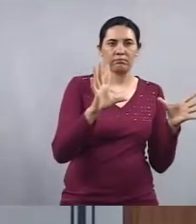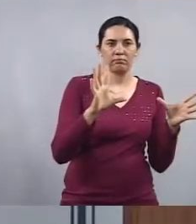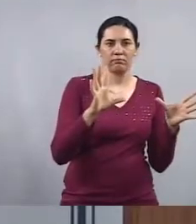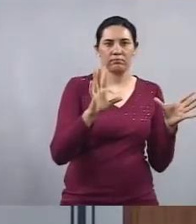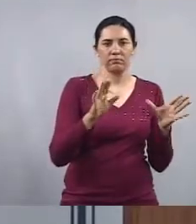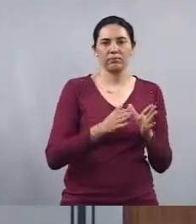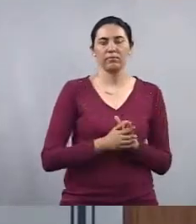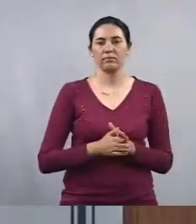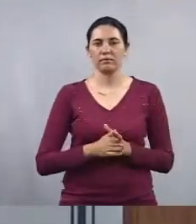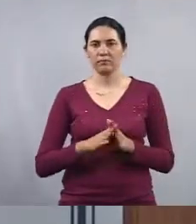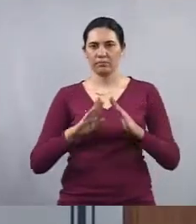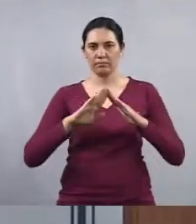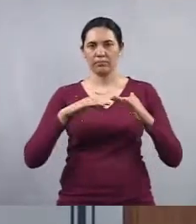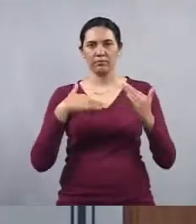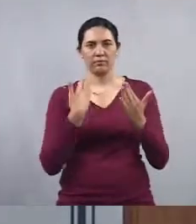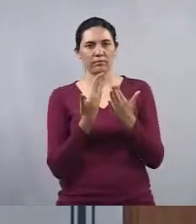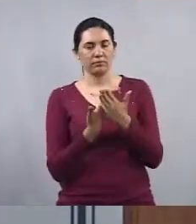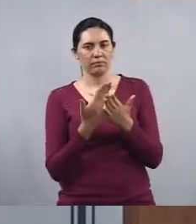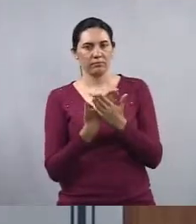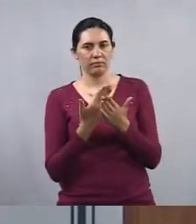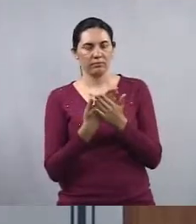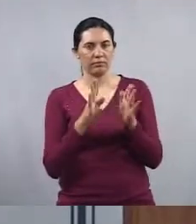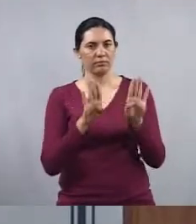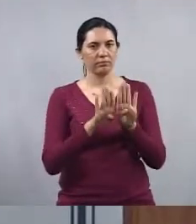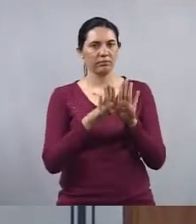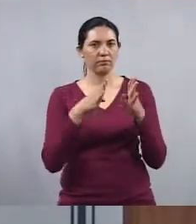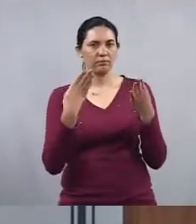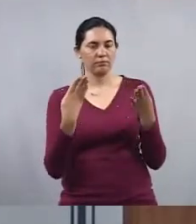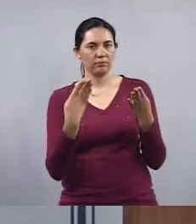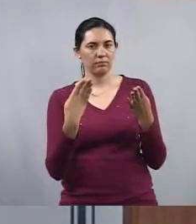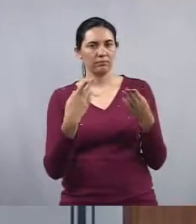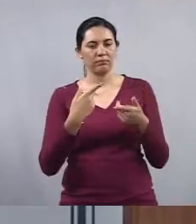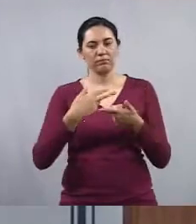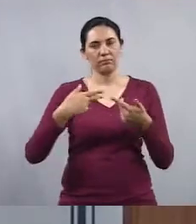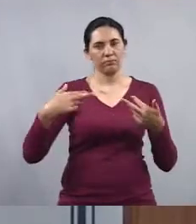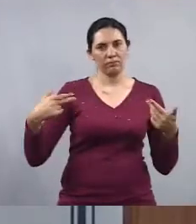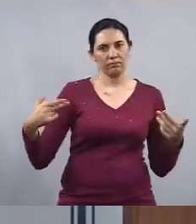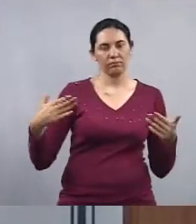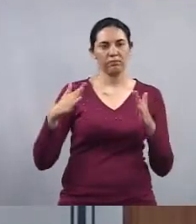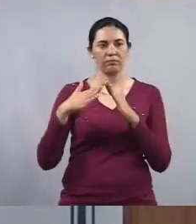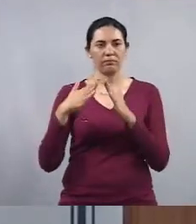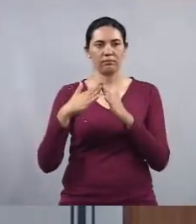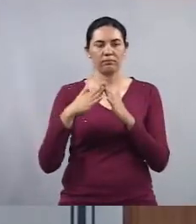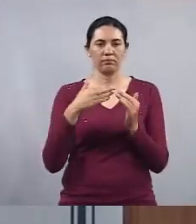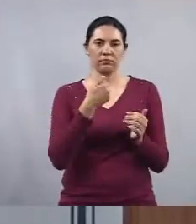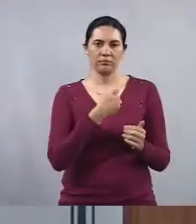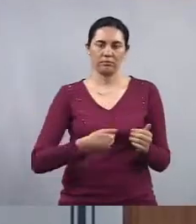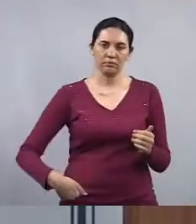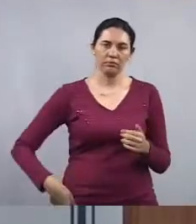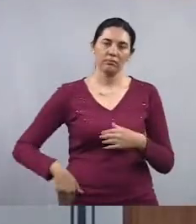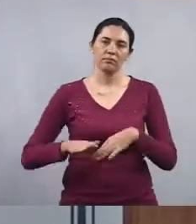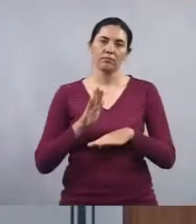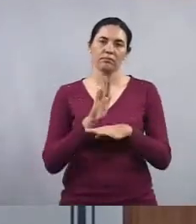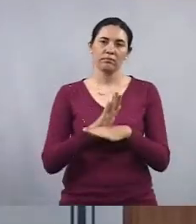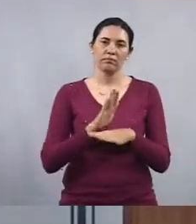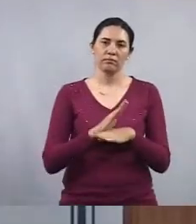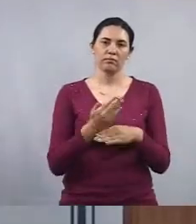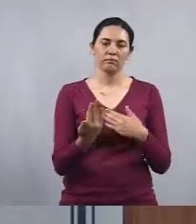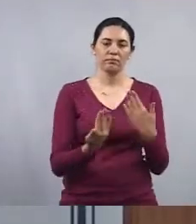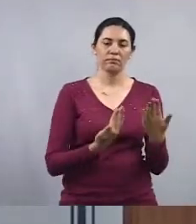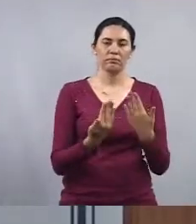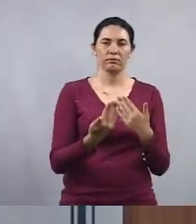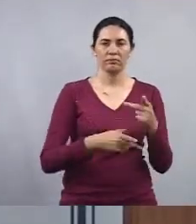nas nossas escolas e nas repartições públicas que atende a população aqui em